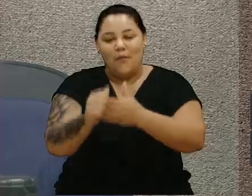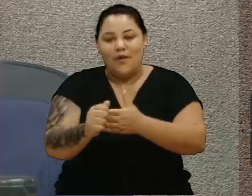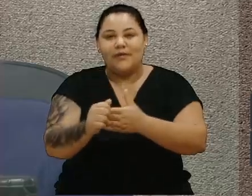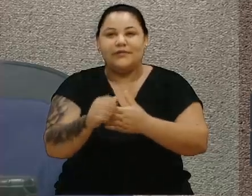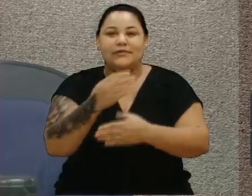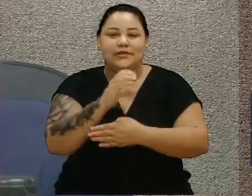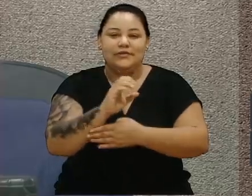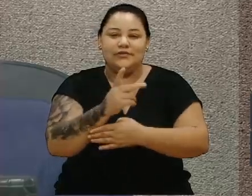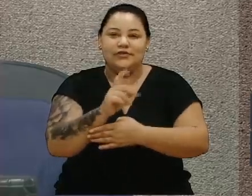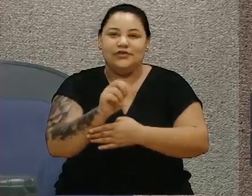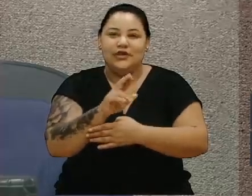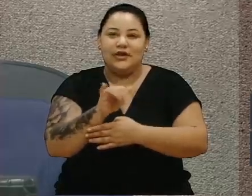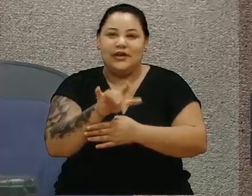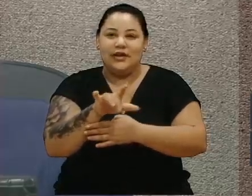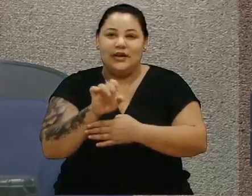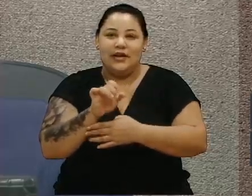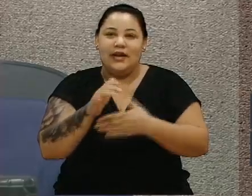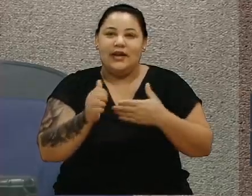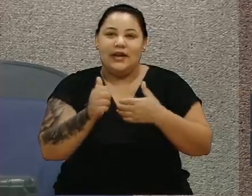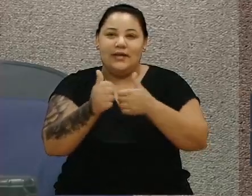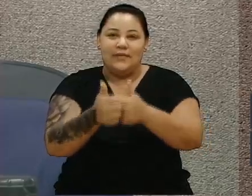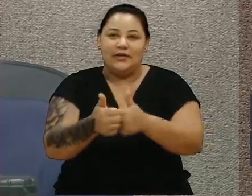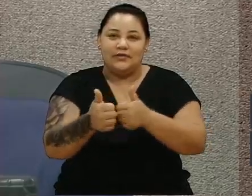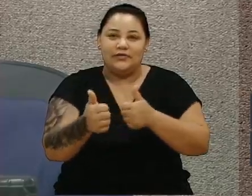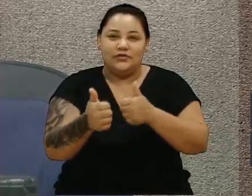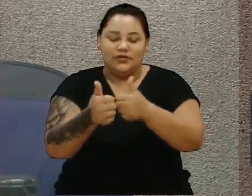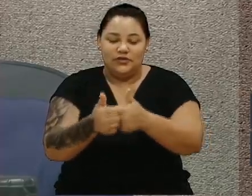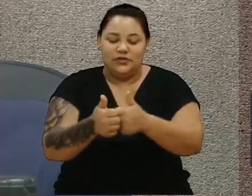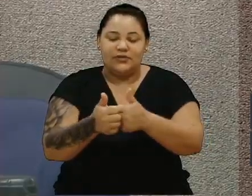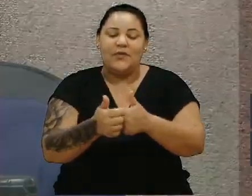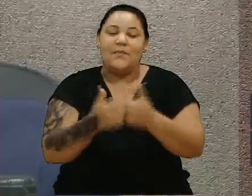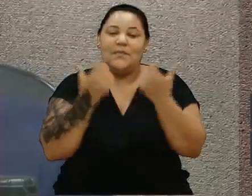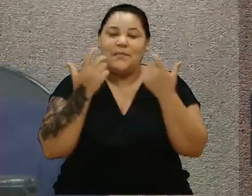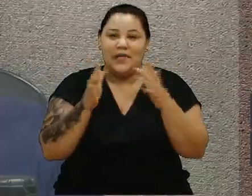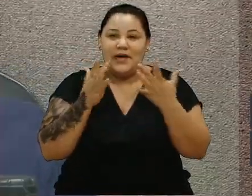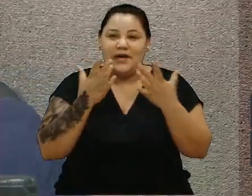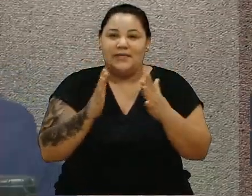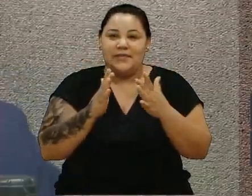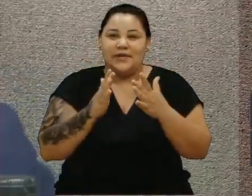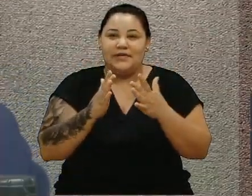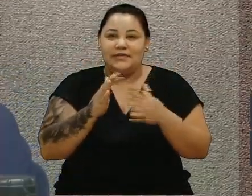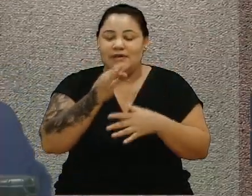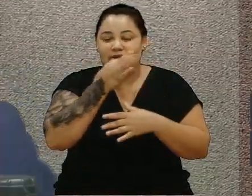Charlie Baker, bem pertinho aqui da Câmara, parabéns por mais essa conquista. Caxias te